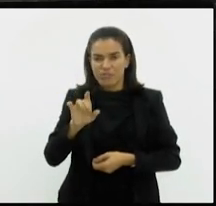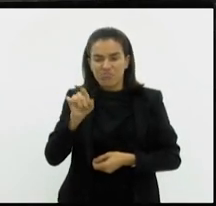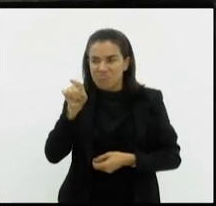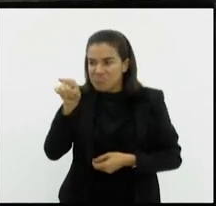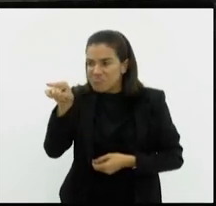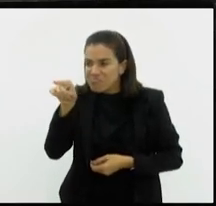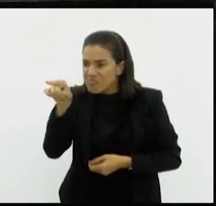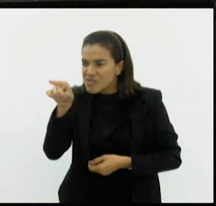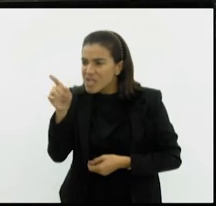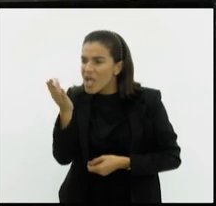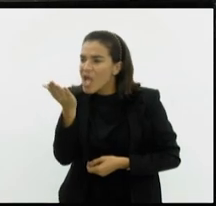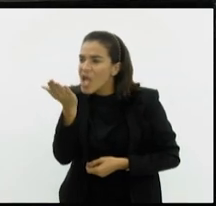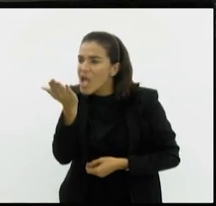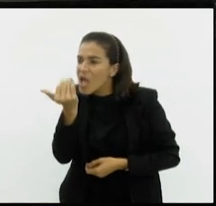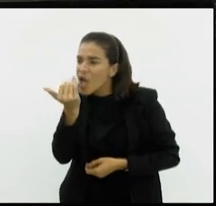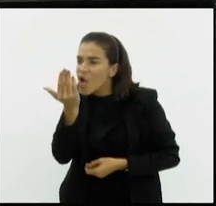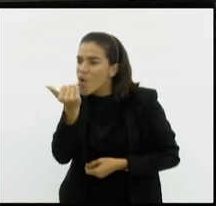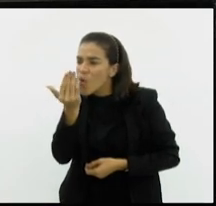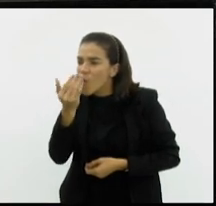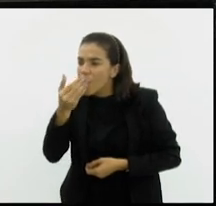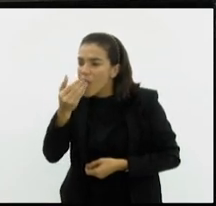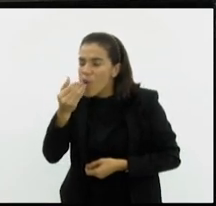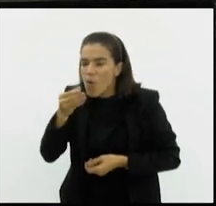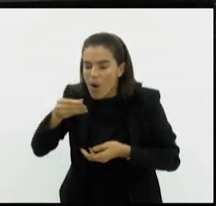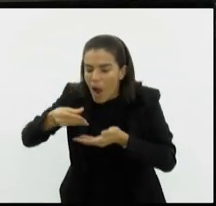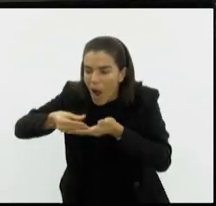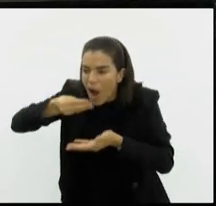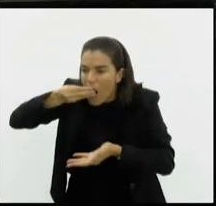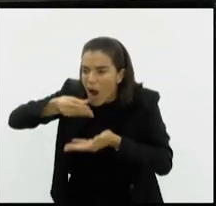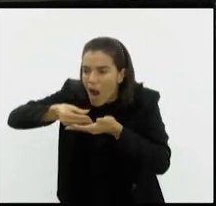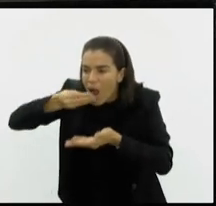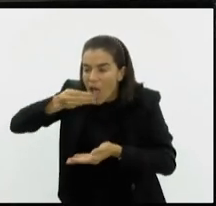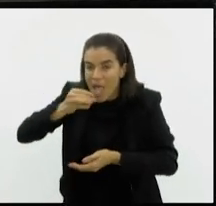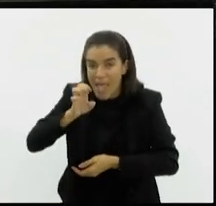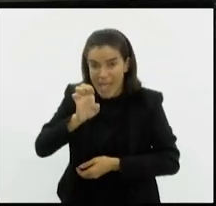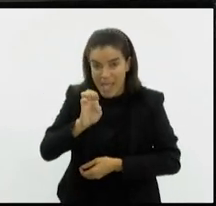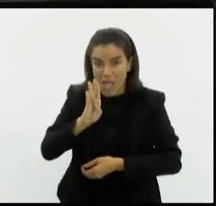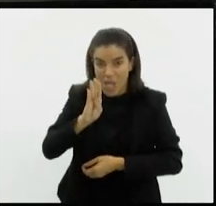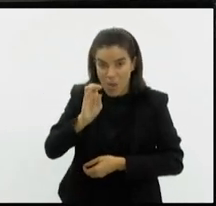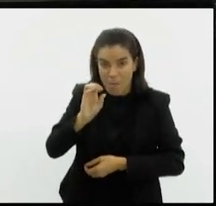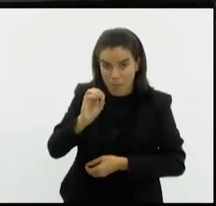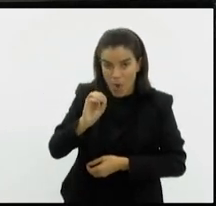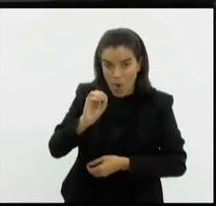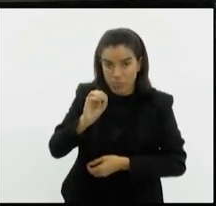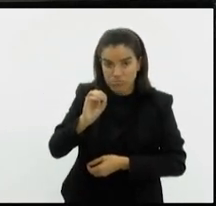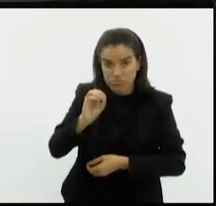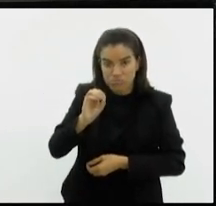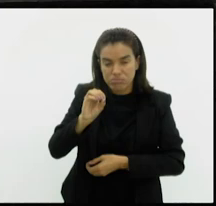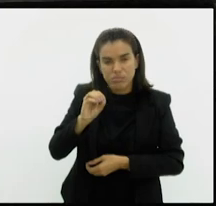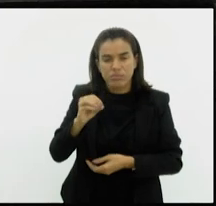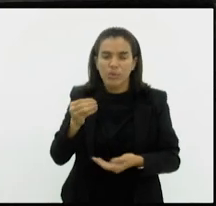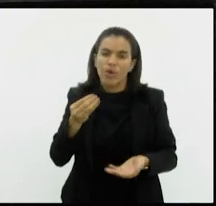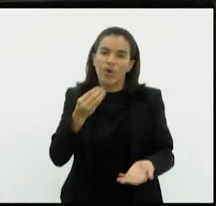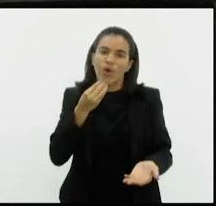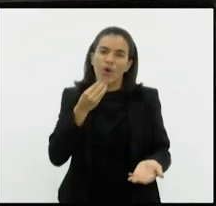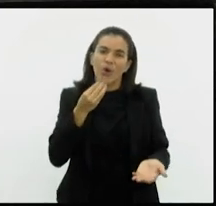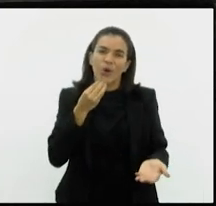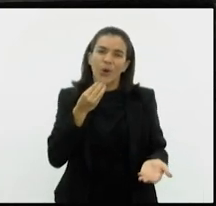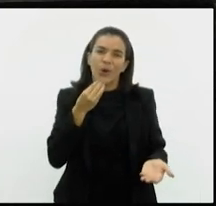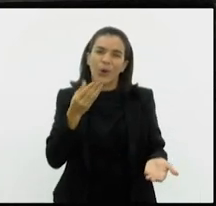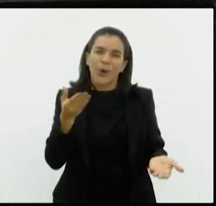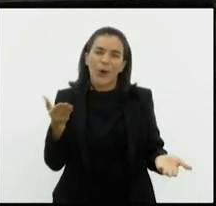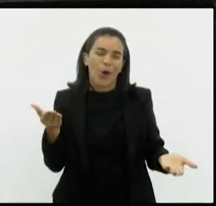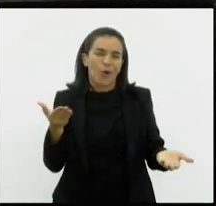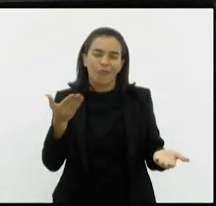tinha comido ebó que é uma comida Sagrada Doom ET é óbvio que foi um caso